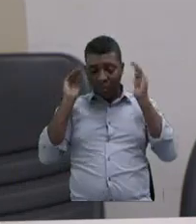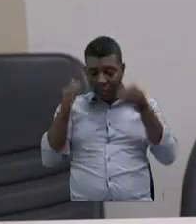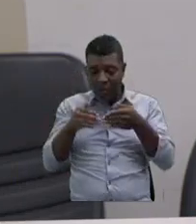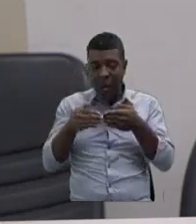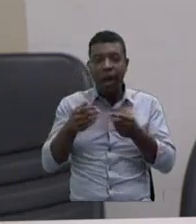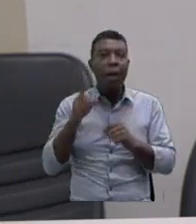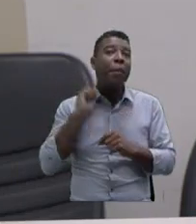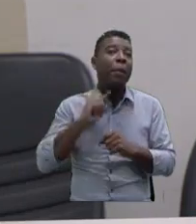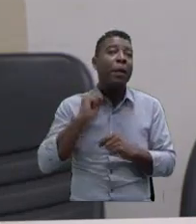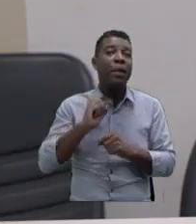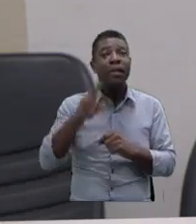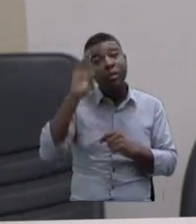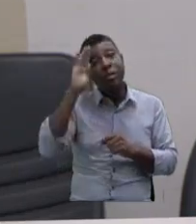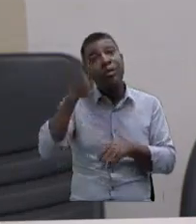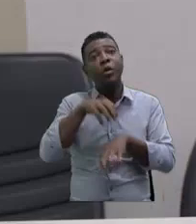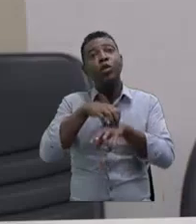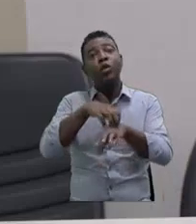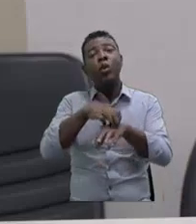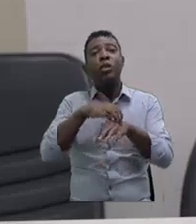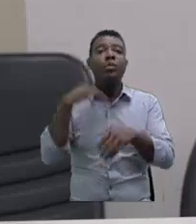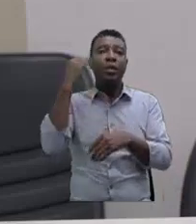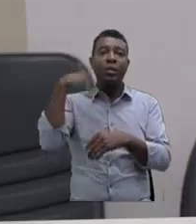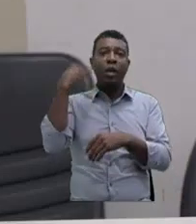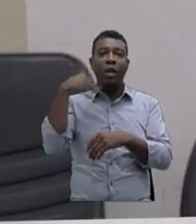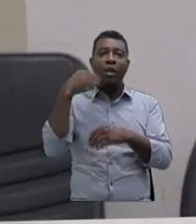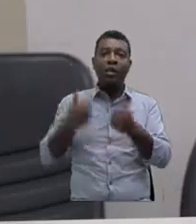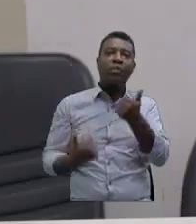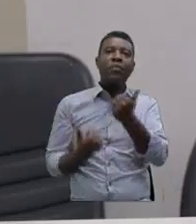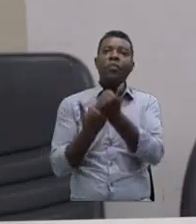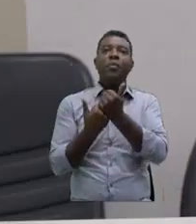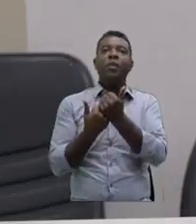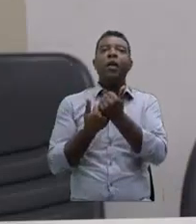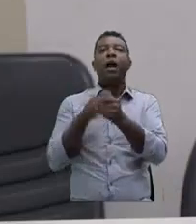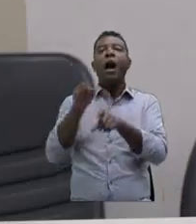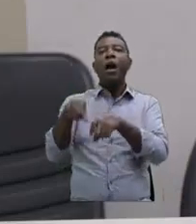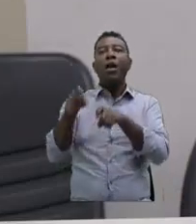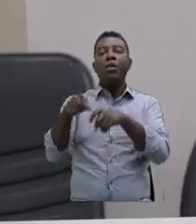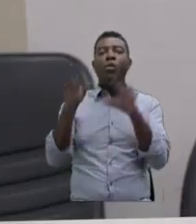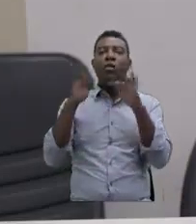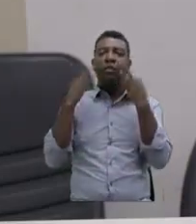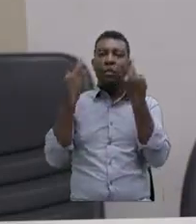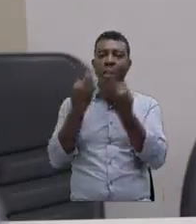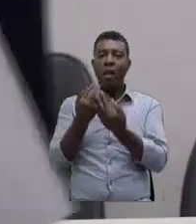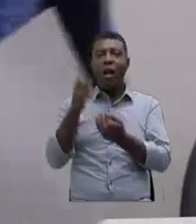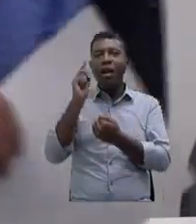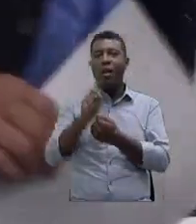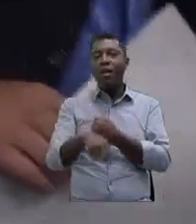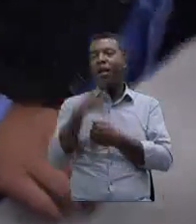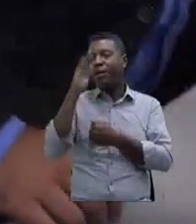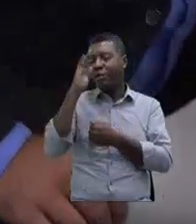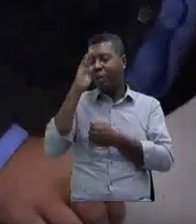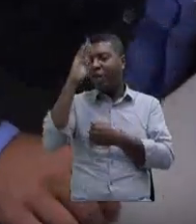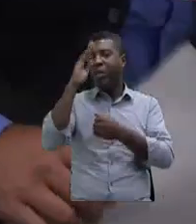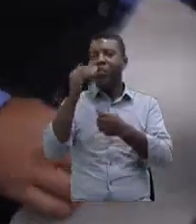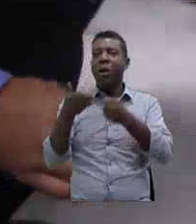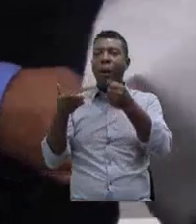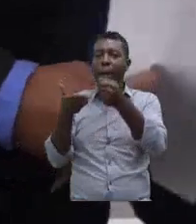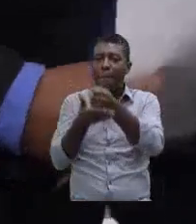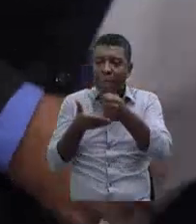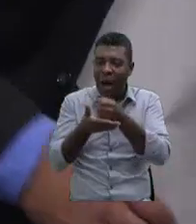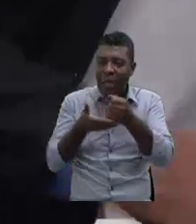no turismo de experiência baseado na agricultura familiar, que é a grande matriz da